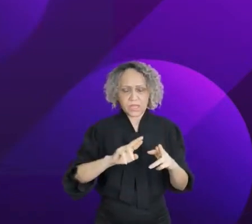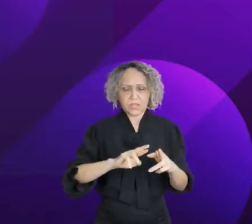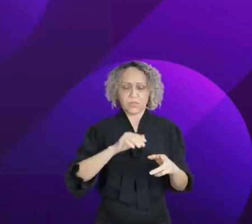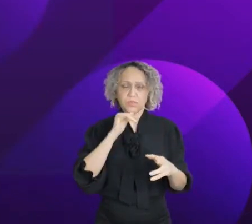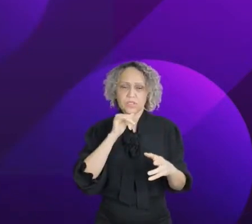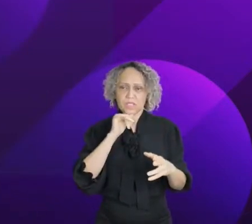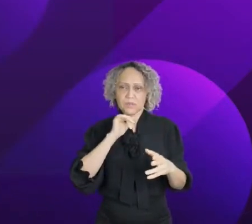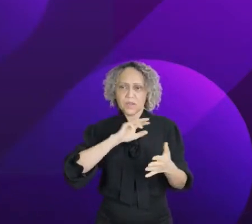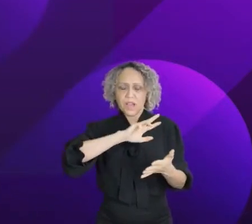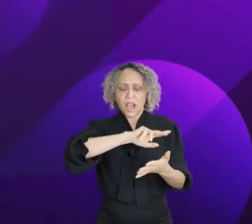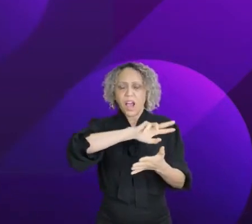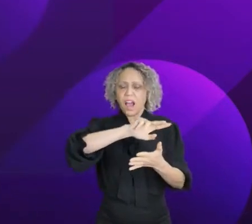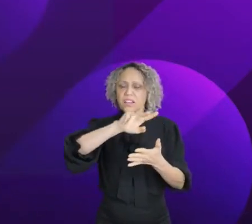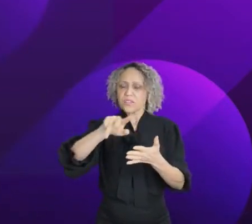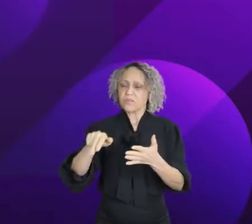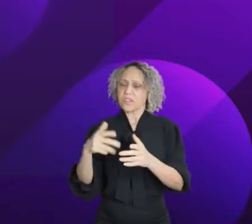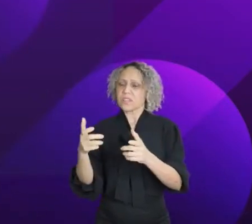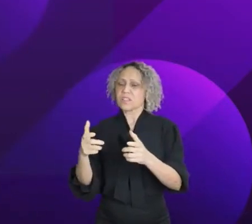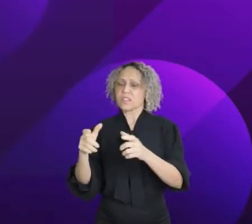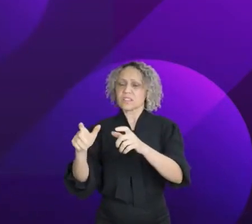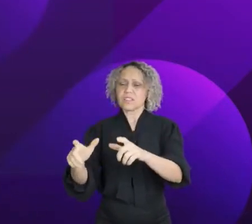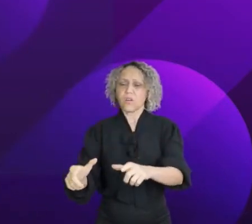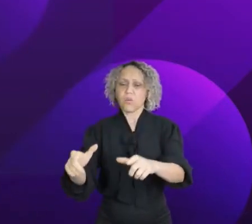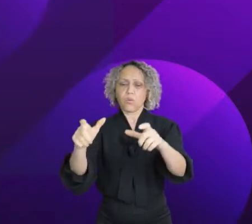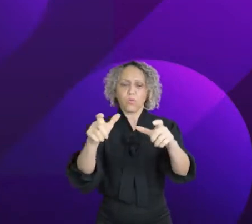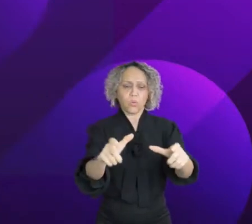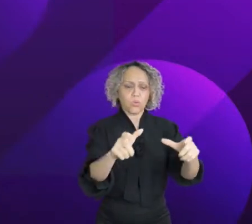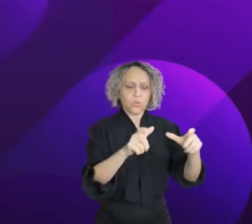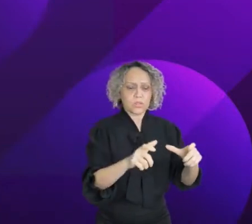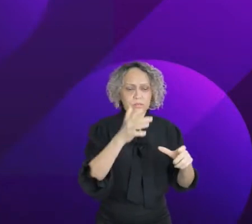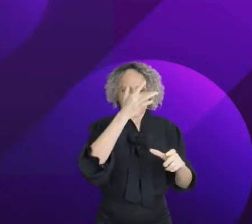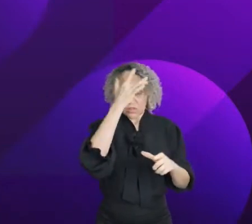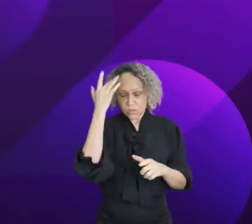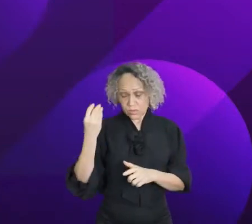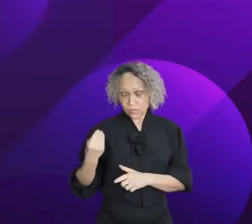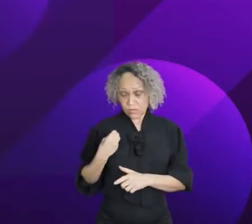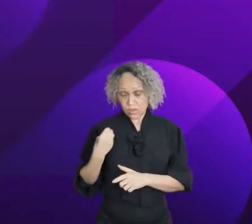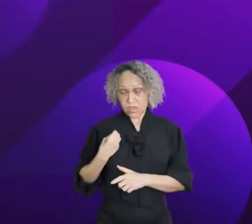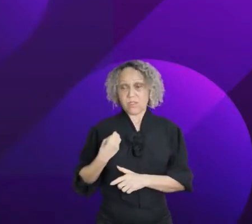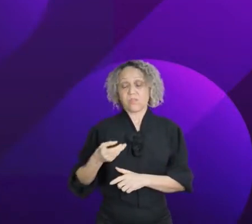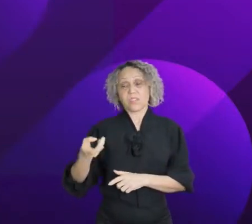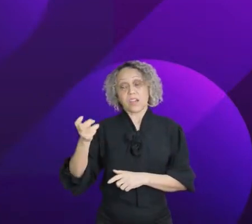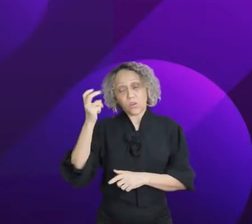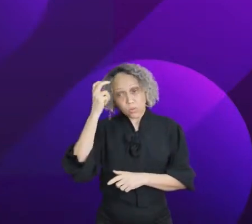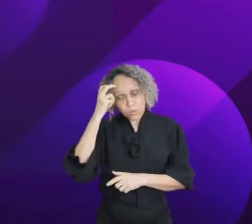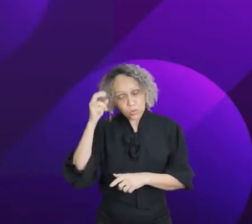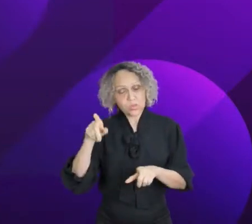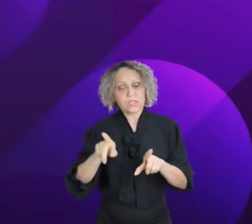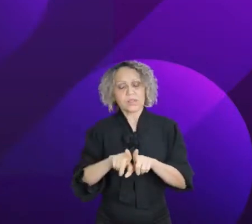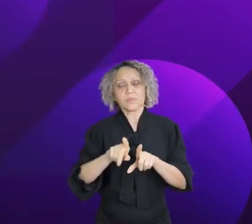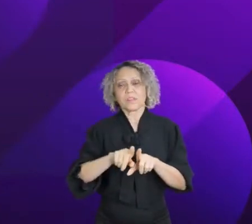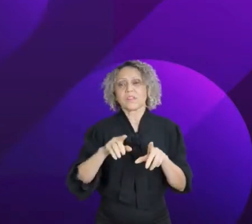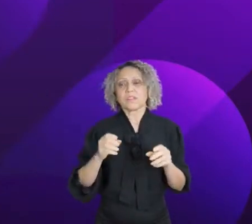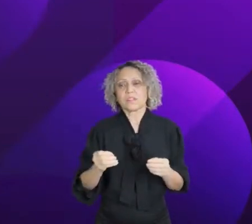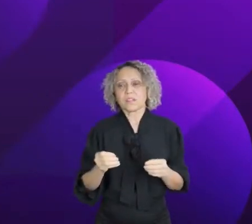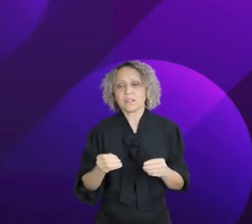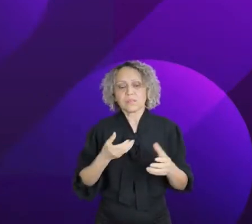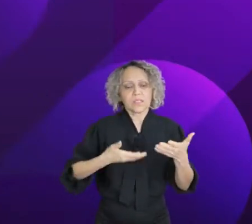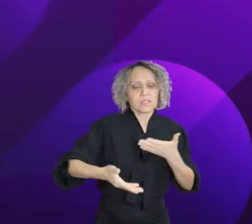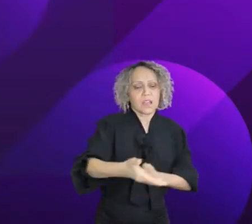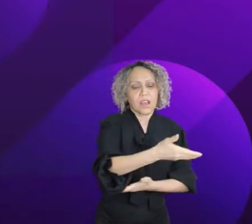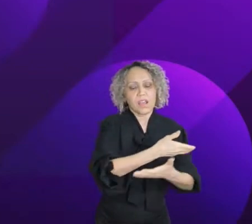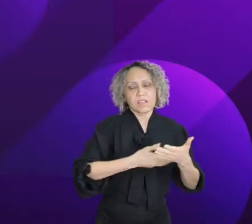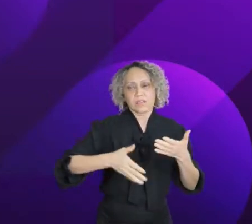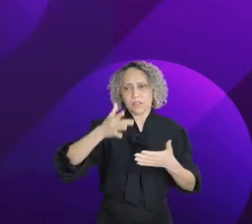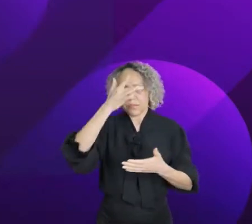territorial, a diversidade cultural e a diversidade dessa relação aí entre pessoas e territórios.